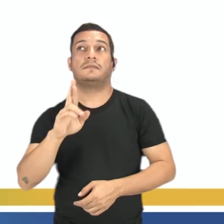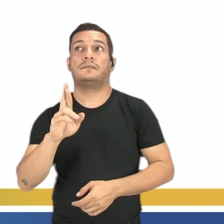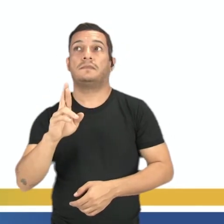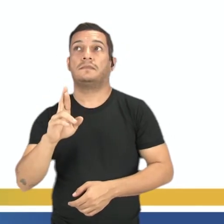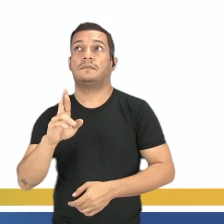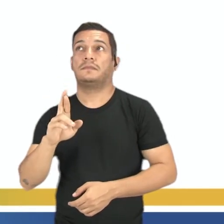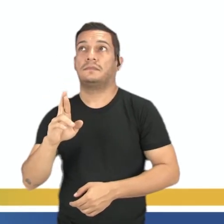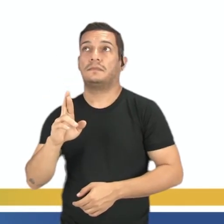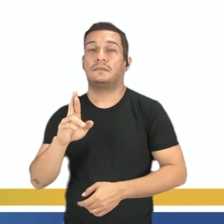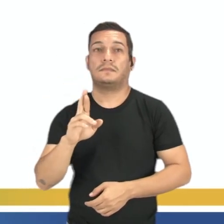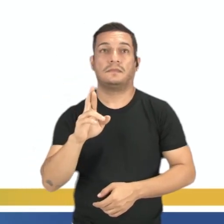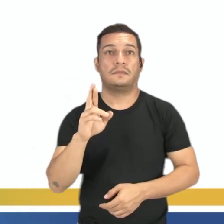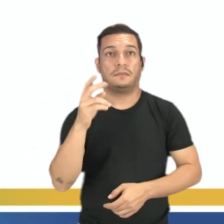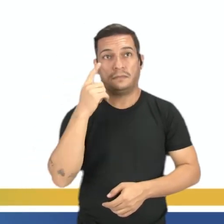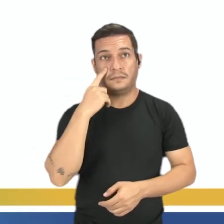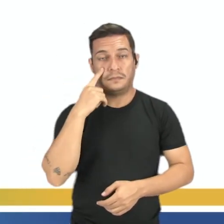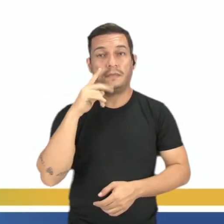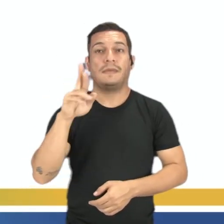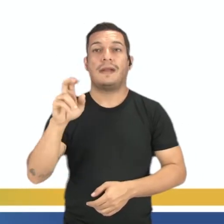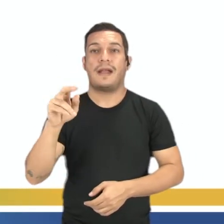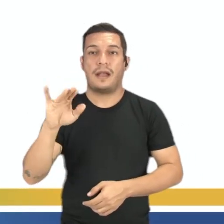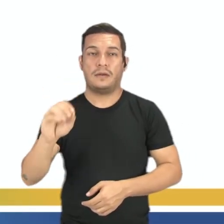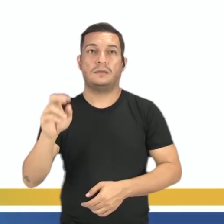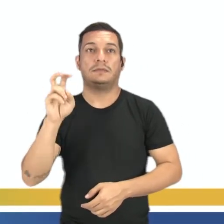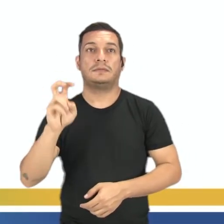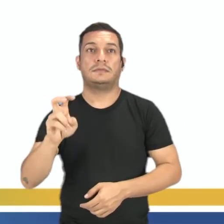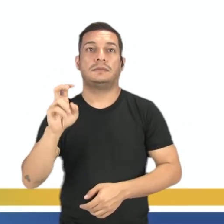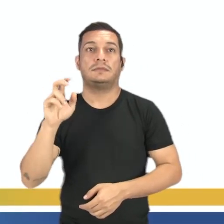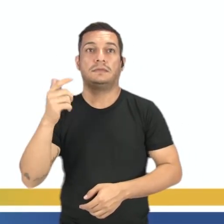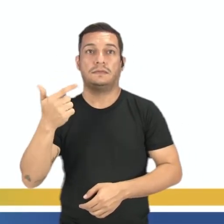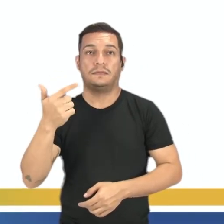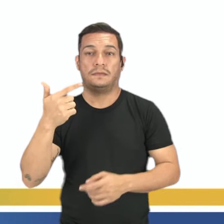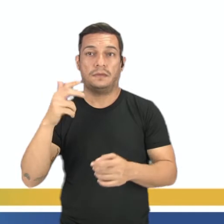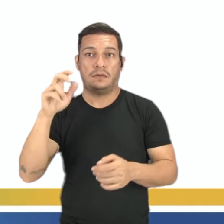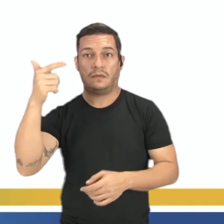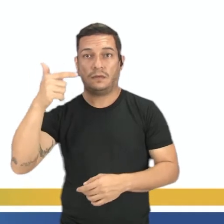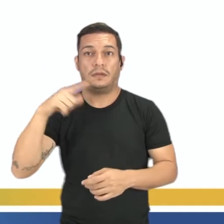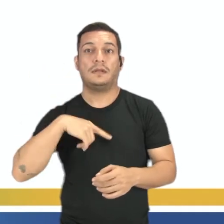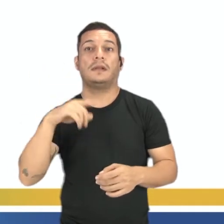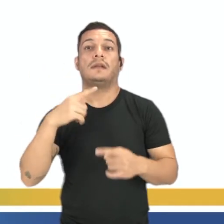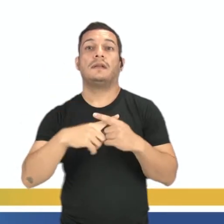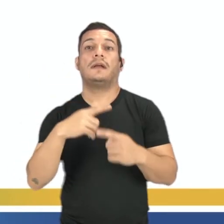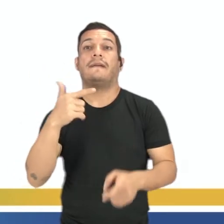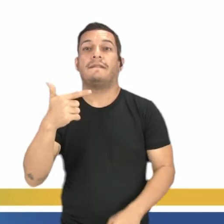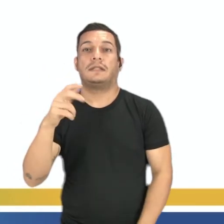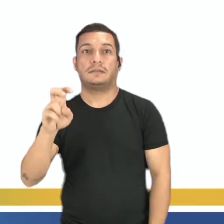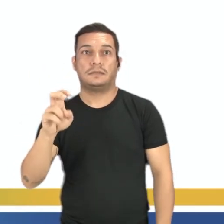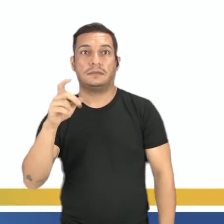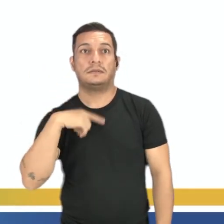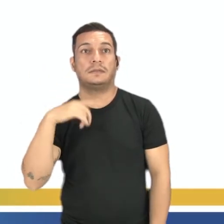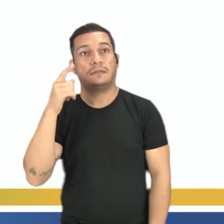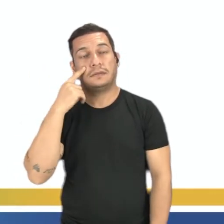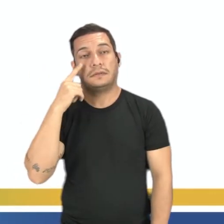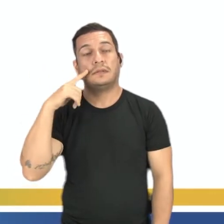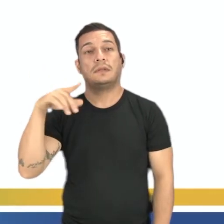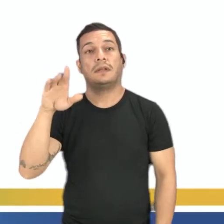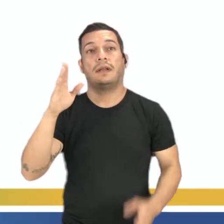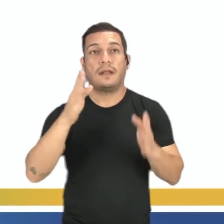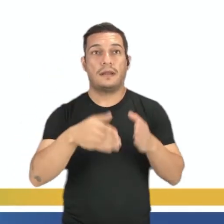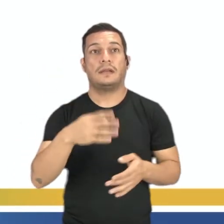meu raio, que temos que é 5. 5 ao quadrado, vamos ter 25. A área lateral ficou da seguinte